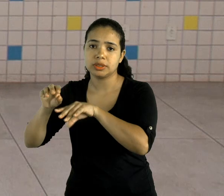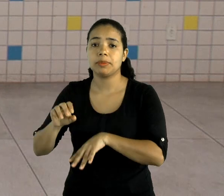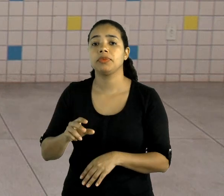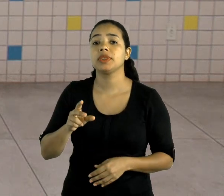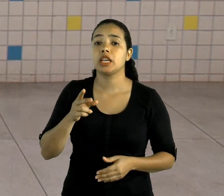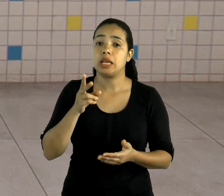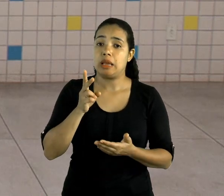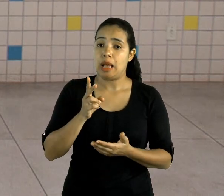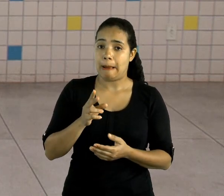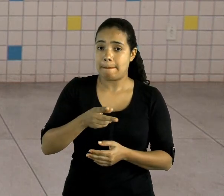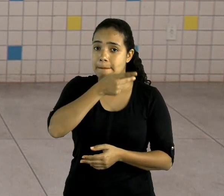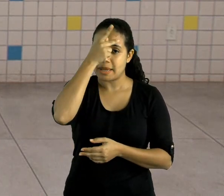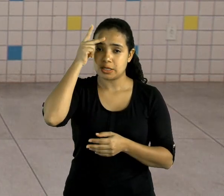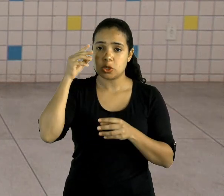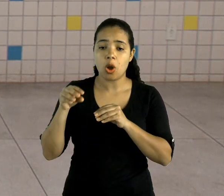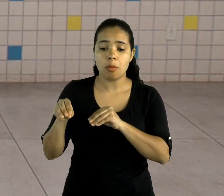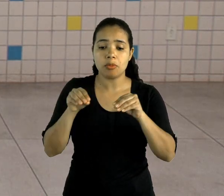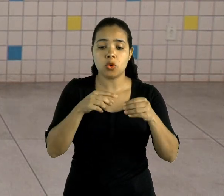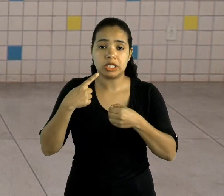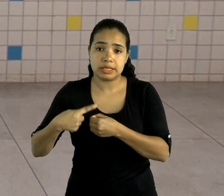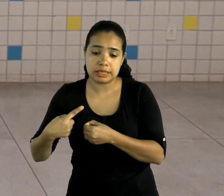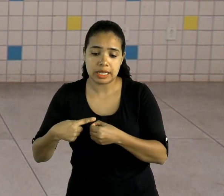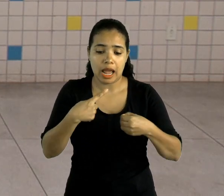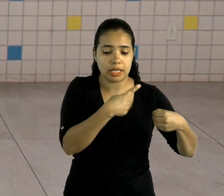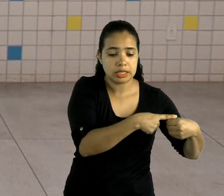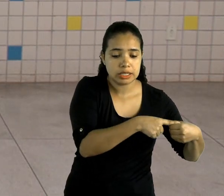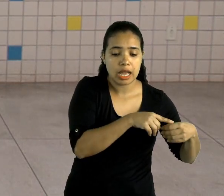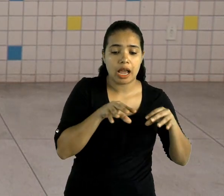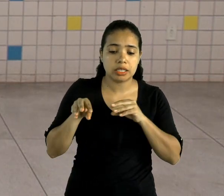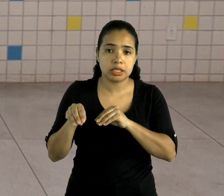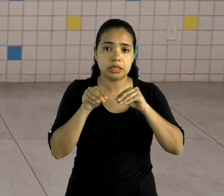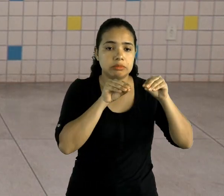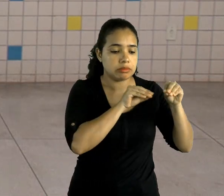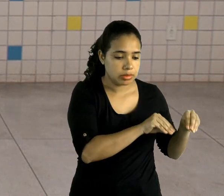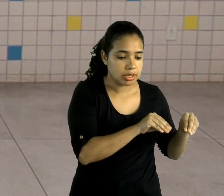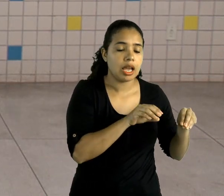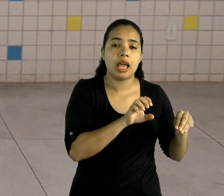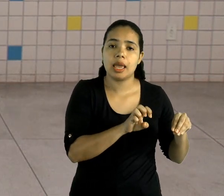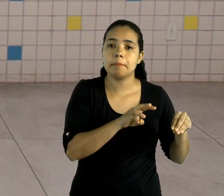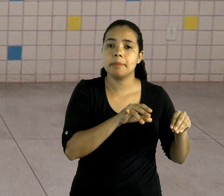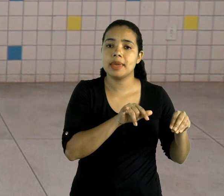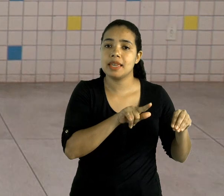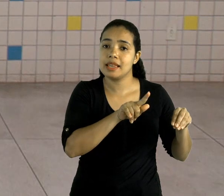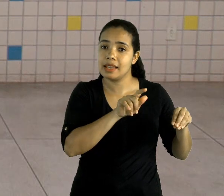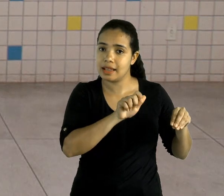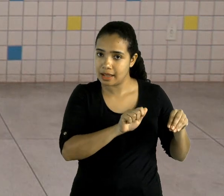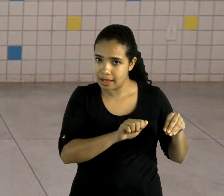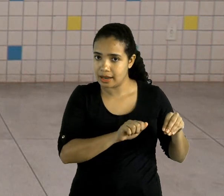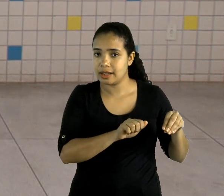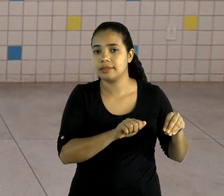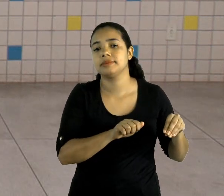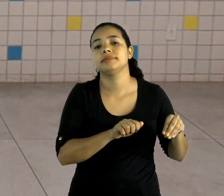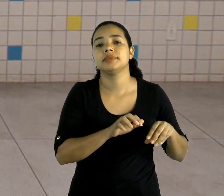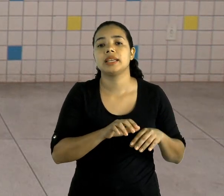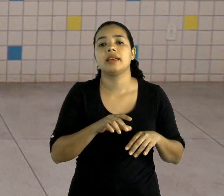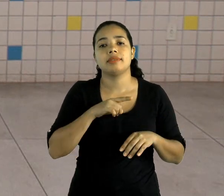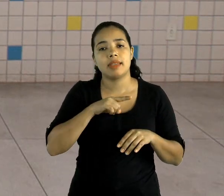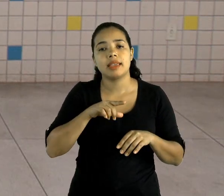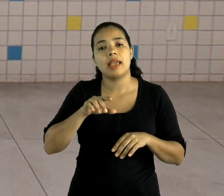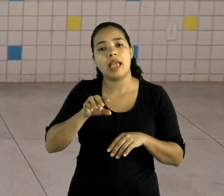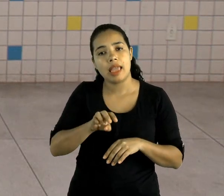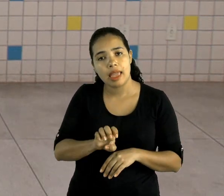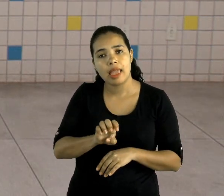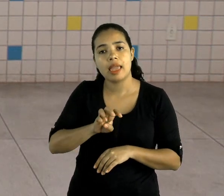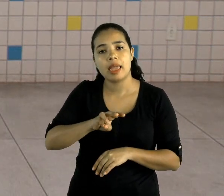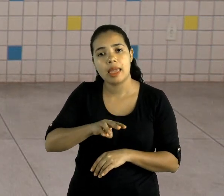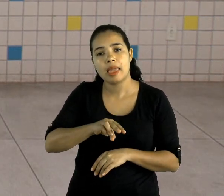ela mude de cidade ou de estado, ela emigra. Ela faz um processo de migração.